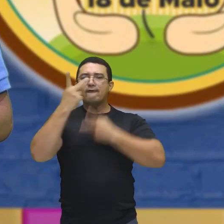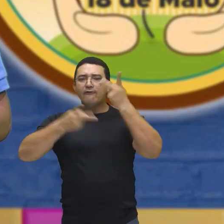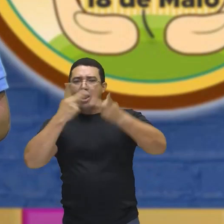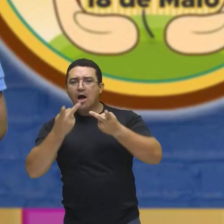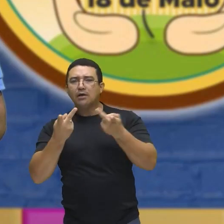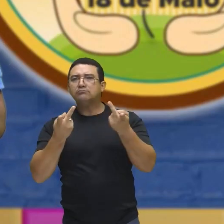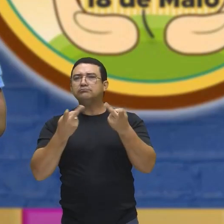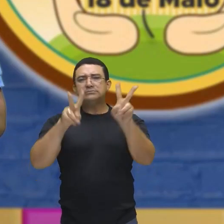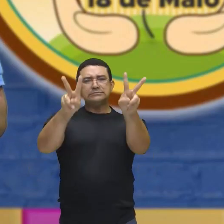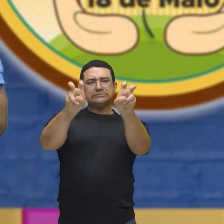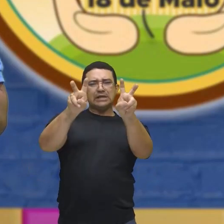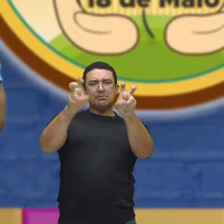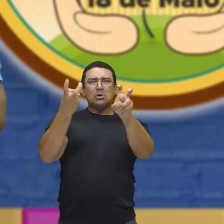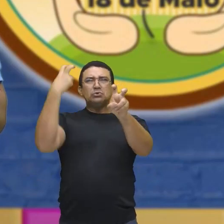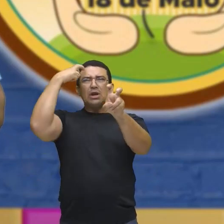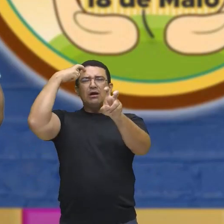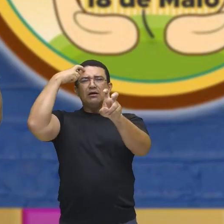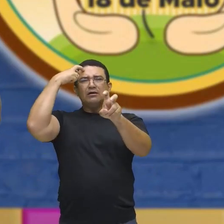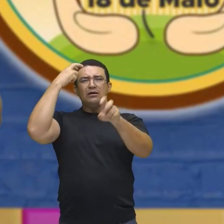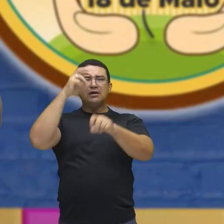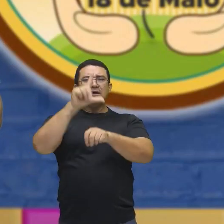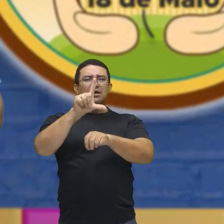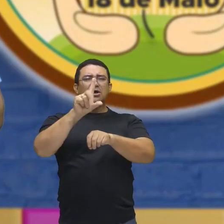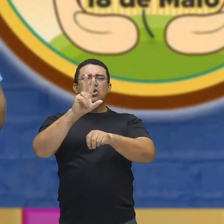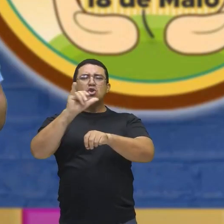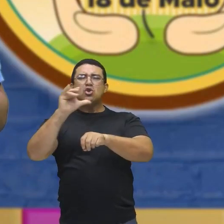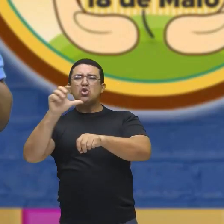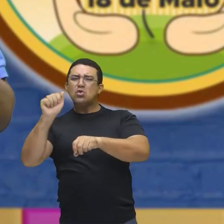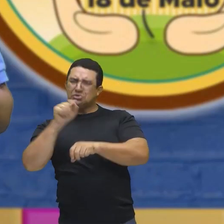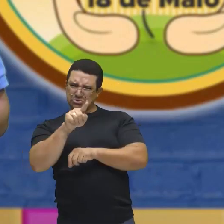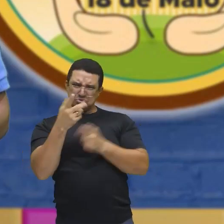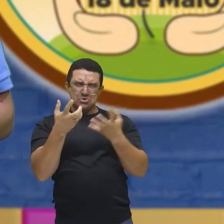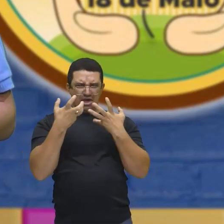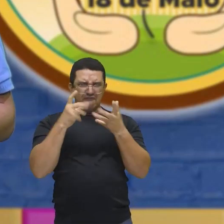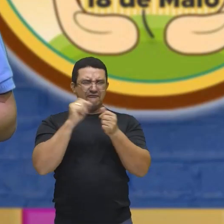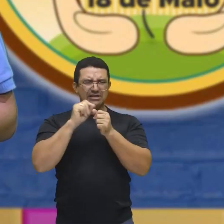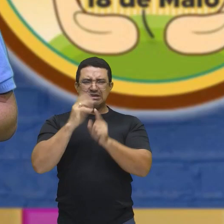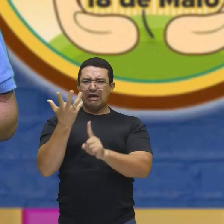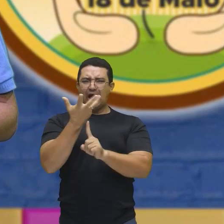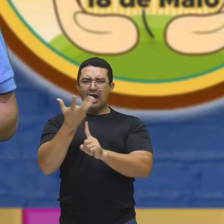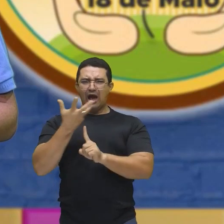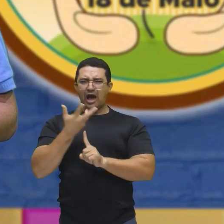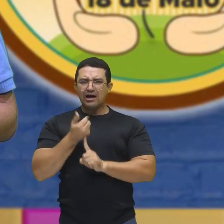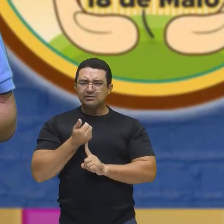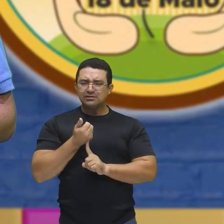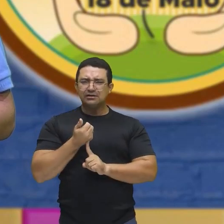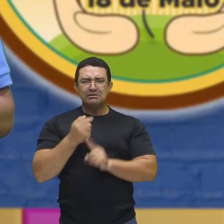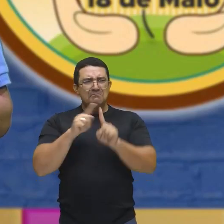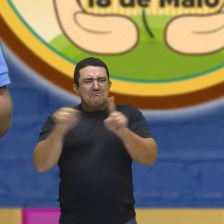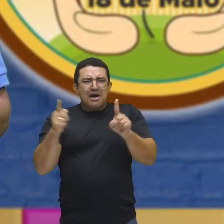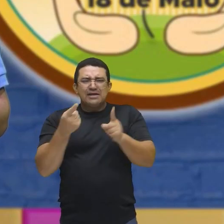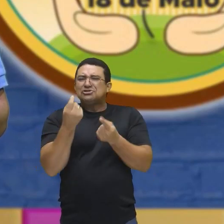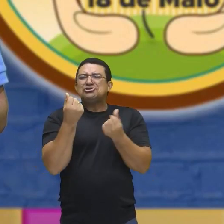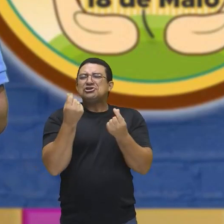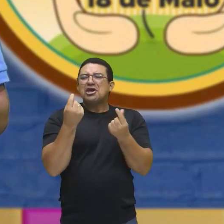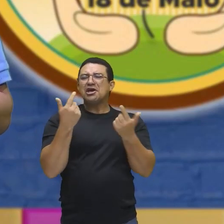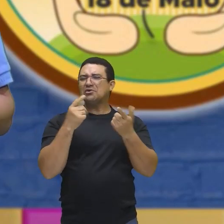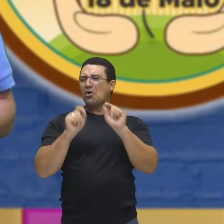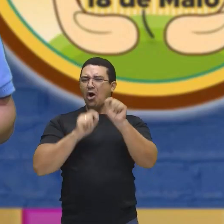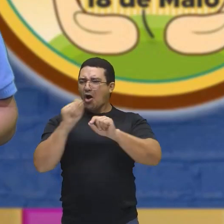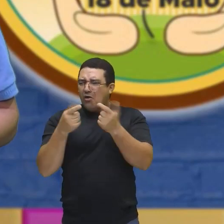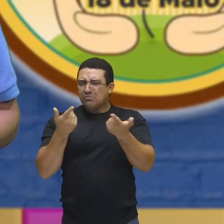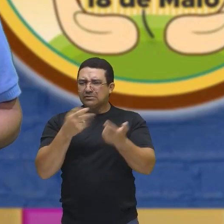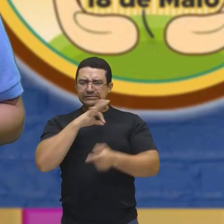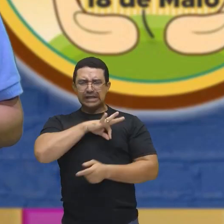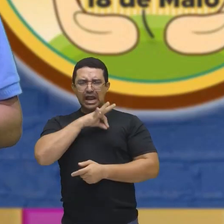pessoas falavam assim, Lúcia, tu queres fazer arte? Mas arte não dá dinheiro. Quem disse? Eu sobrevivo